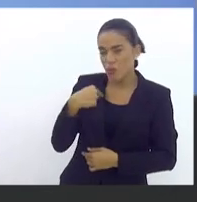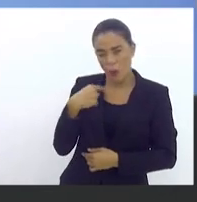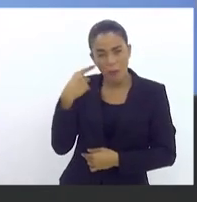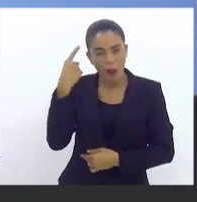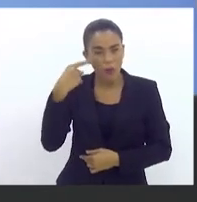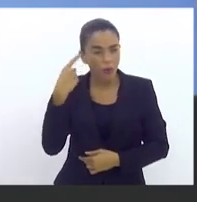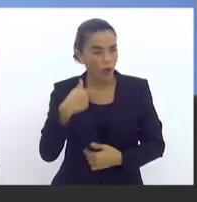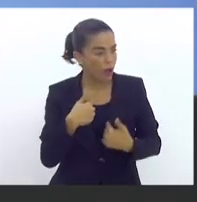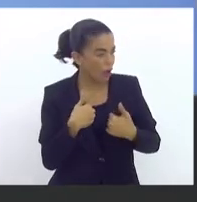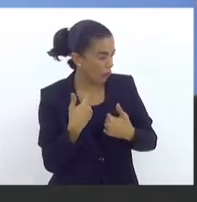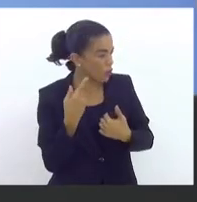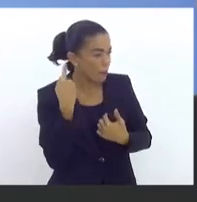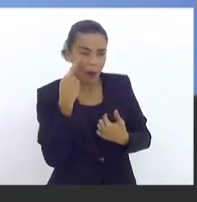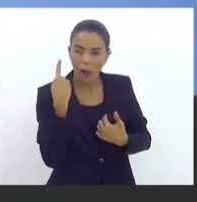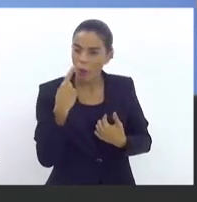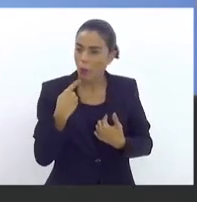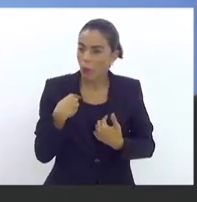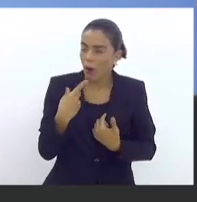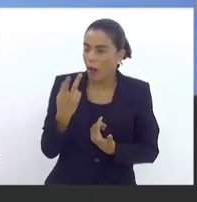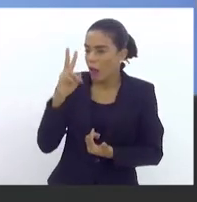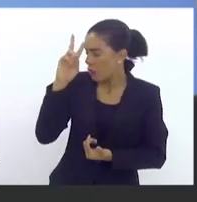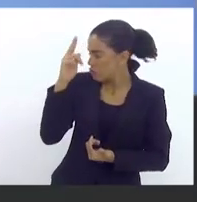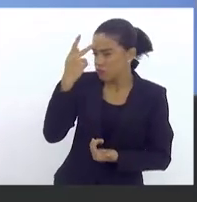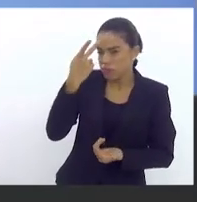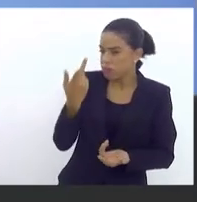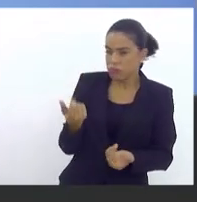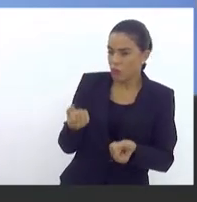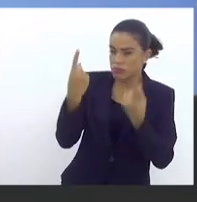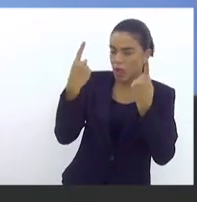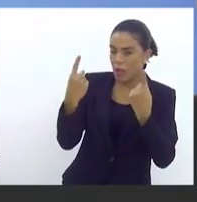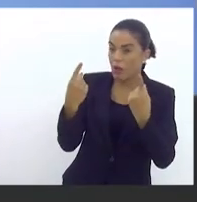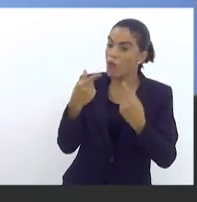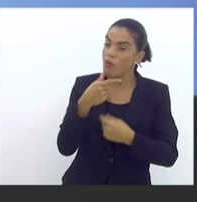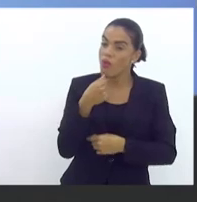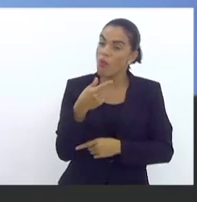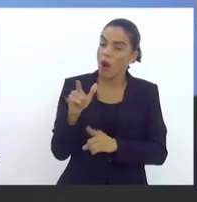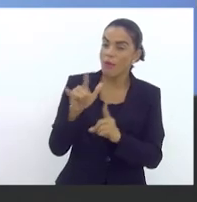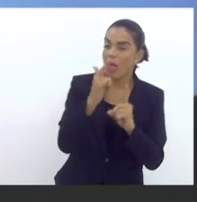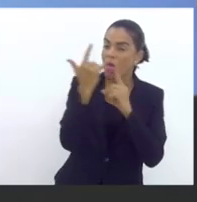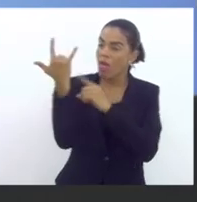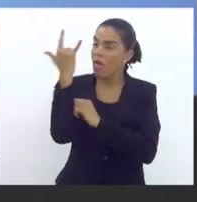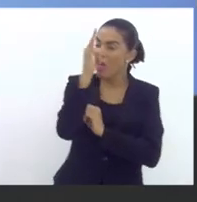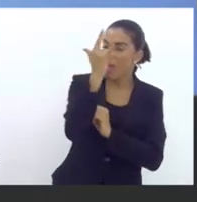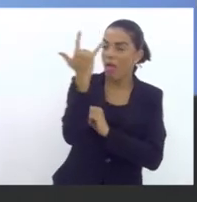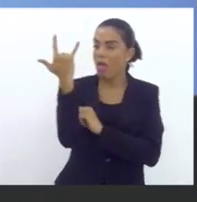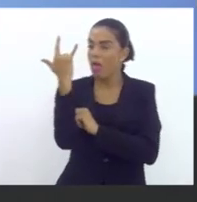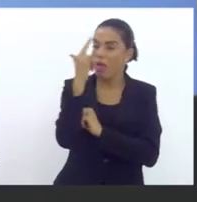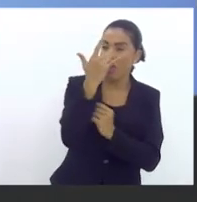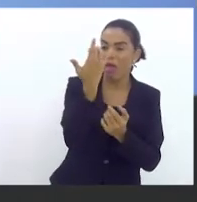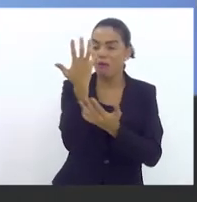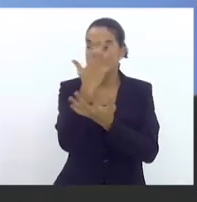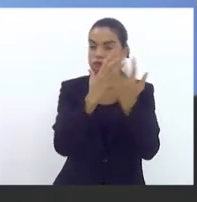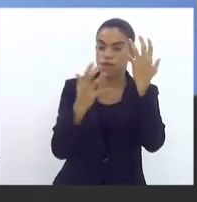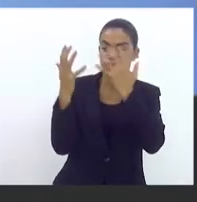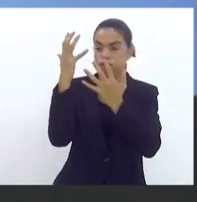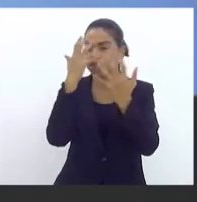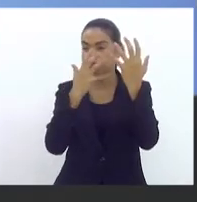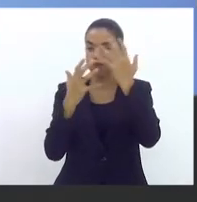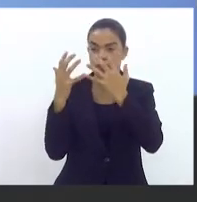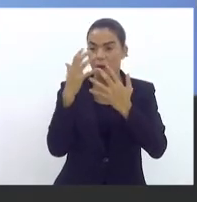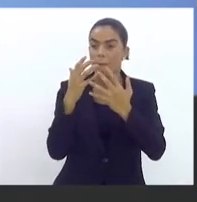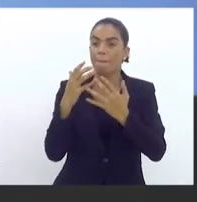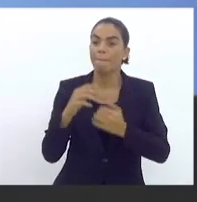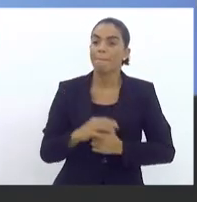é uma certa forma de manipulação E isso também está tipificado no artigo 147 b de bola